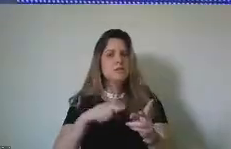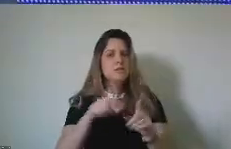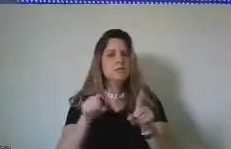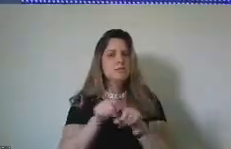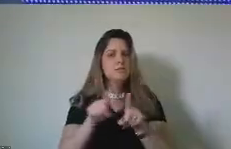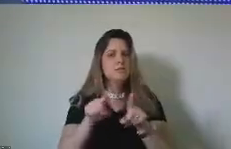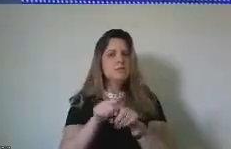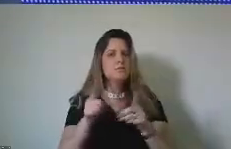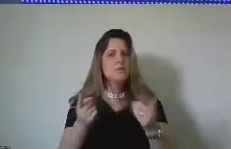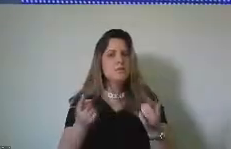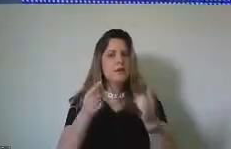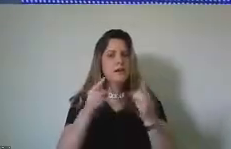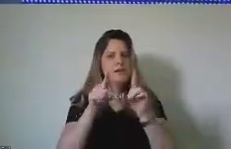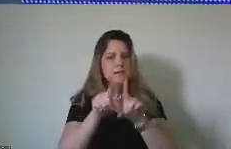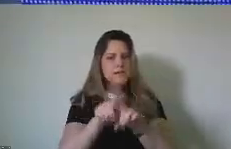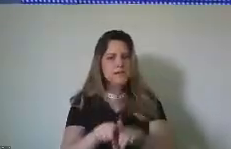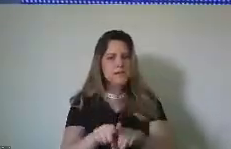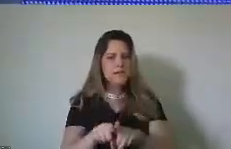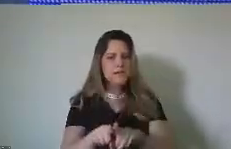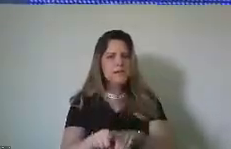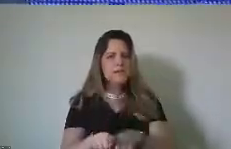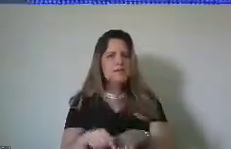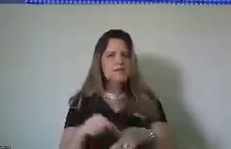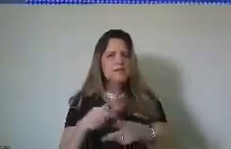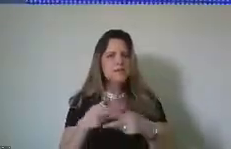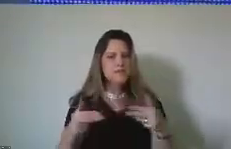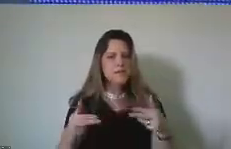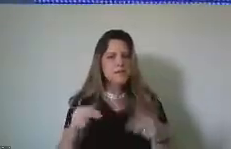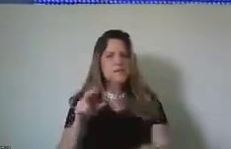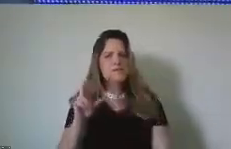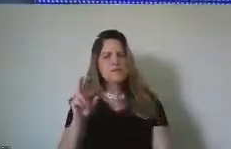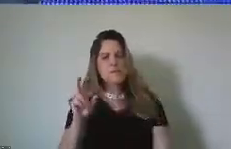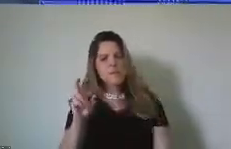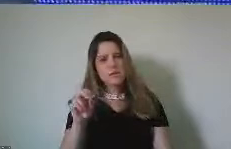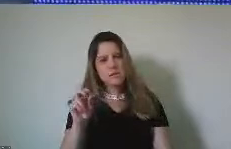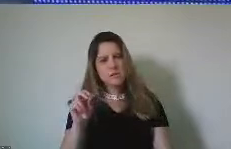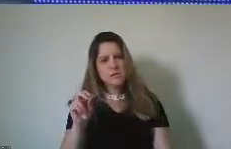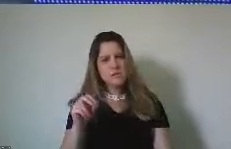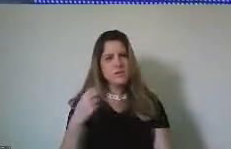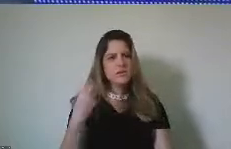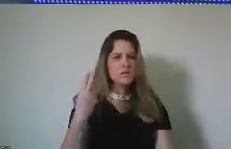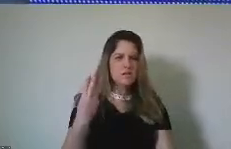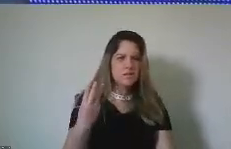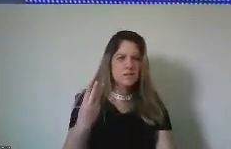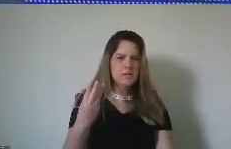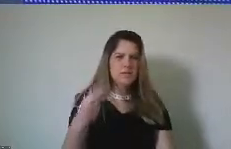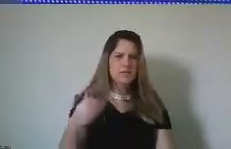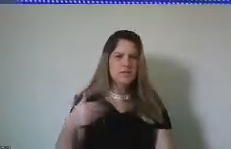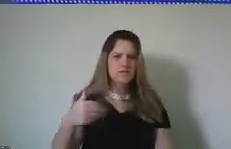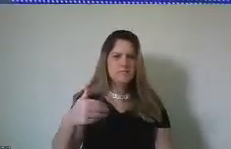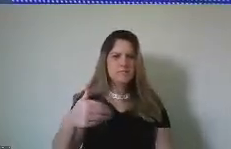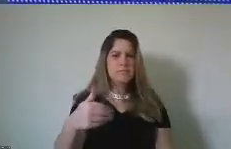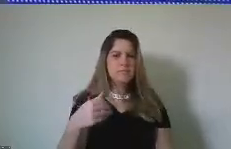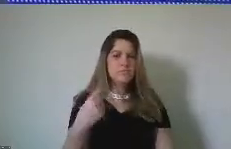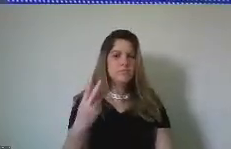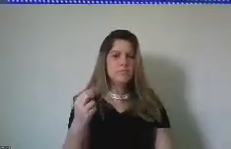parceiras no nível de 450 agora a partir de 2023 e vai até 2028